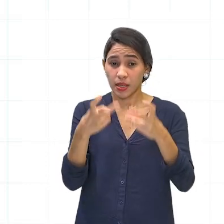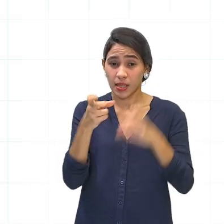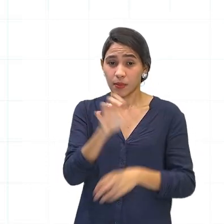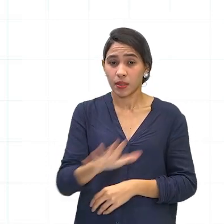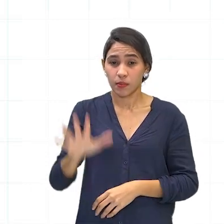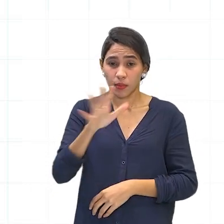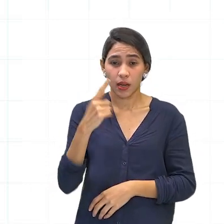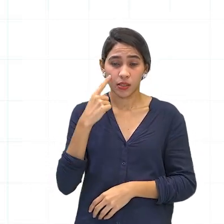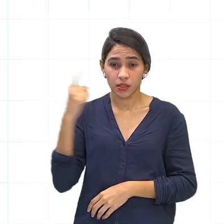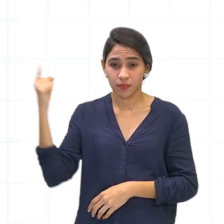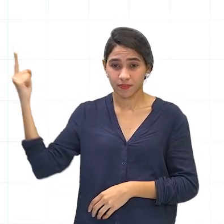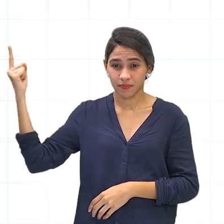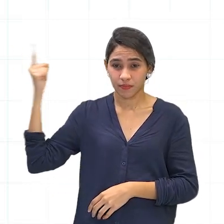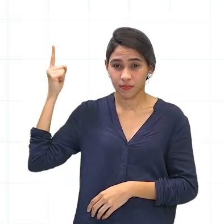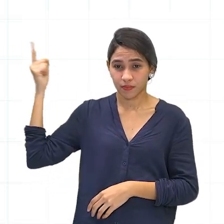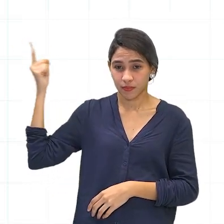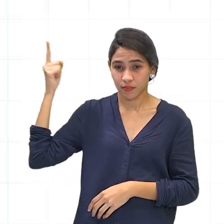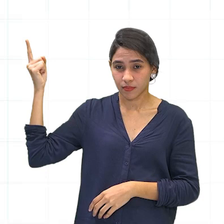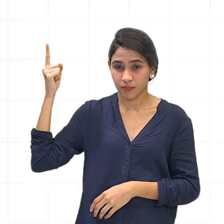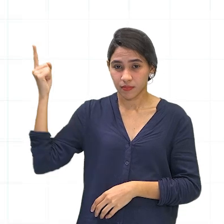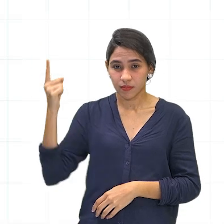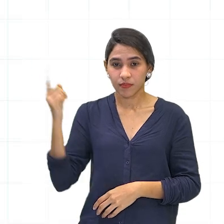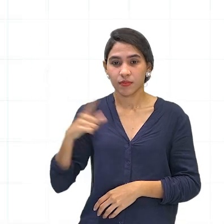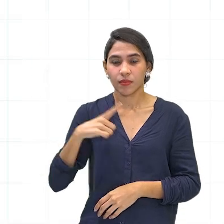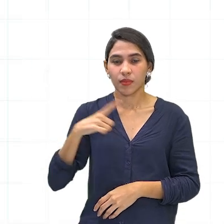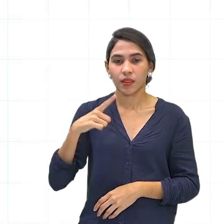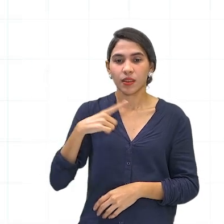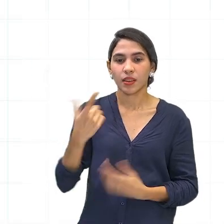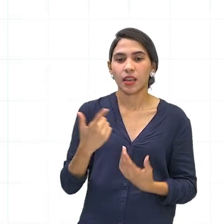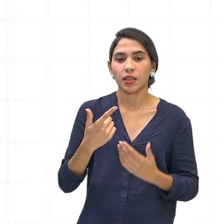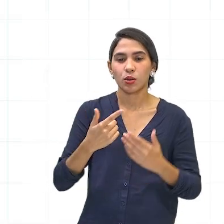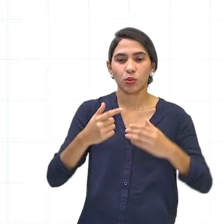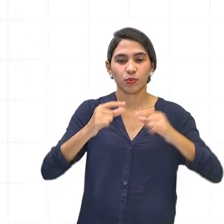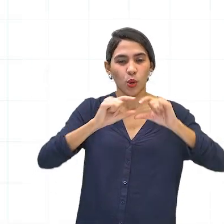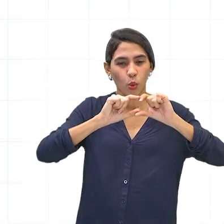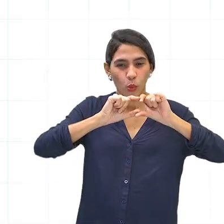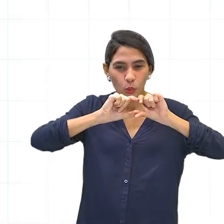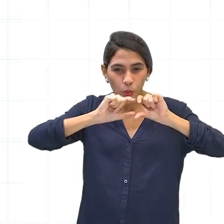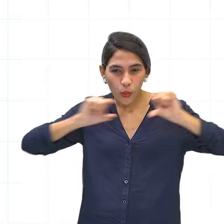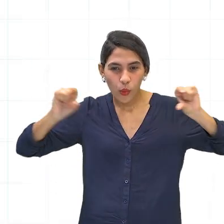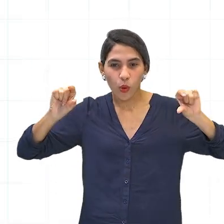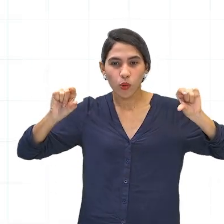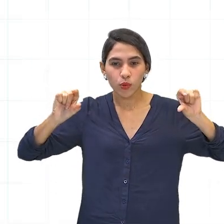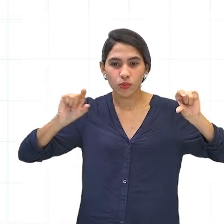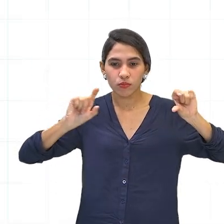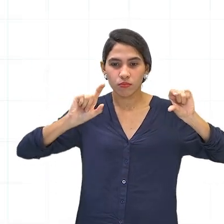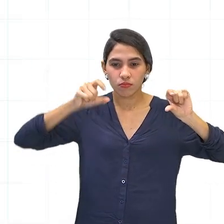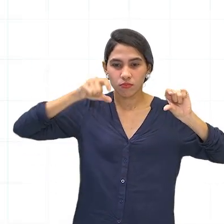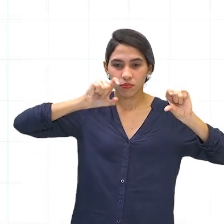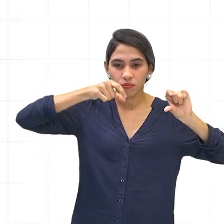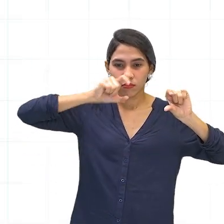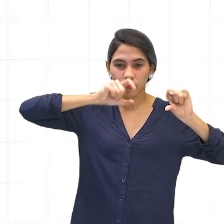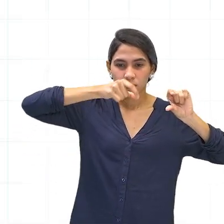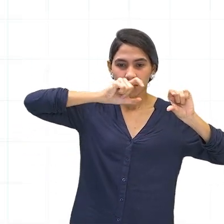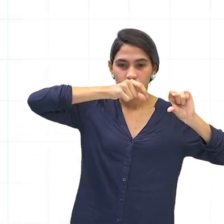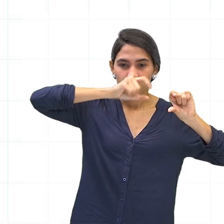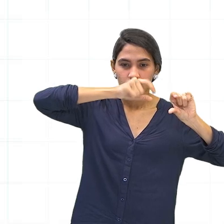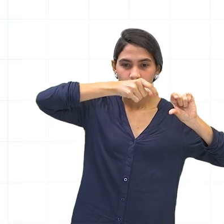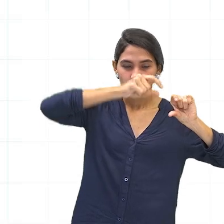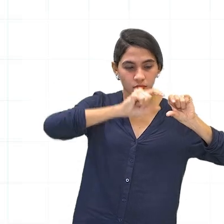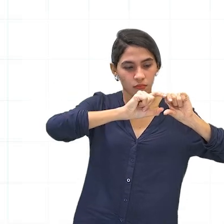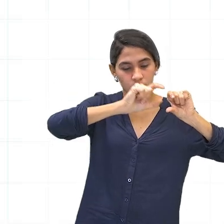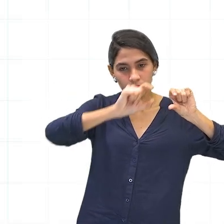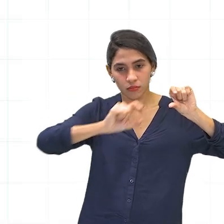com partes articuladas, né? Daí que vem esse nome artrópodes, podes quer dizer pés, e artro, né?